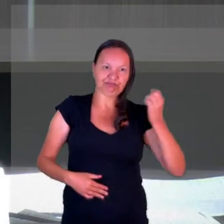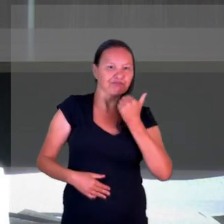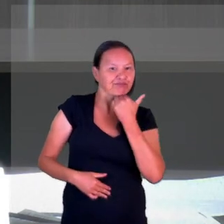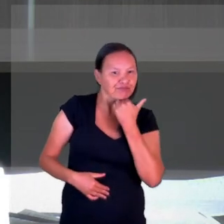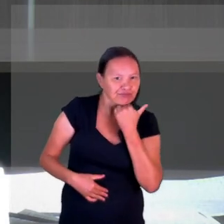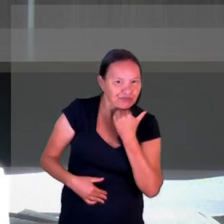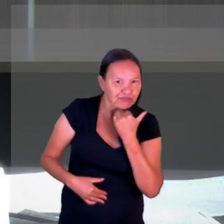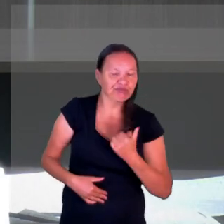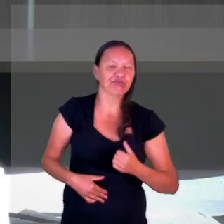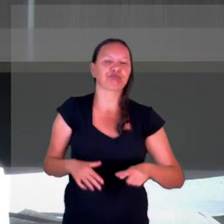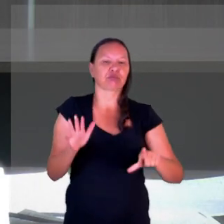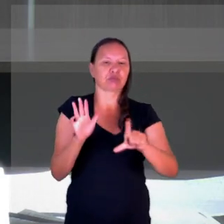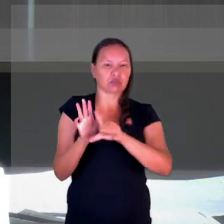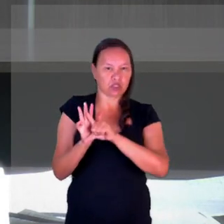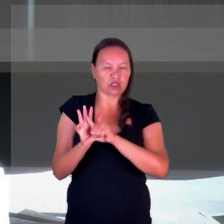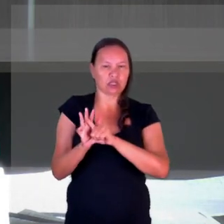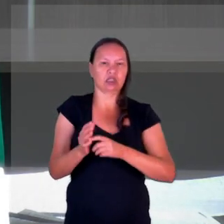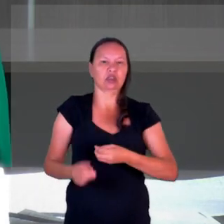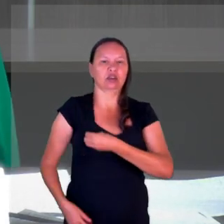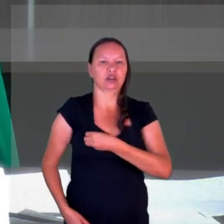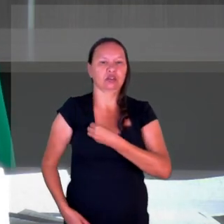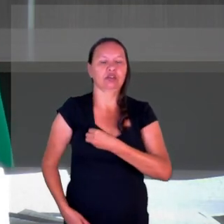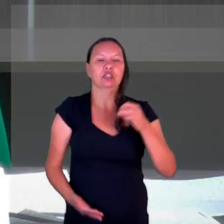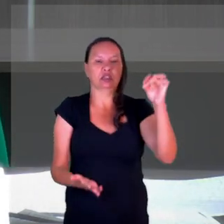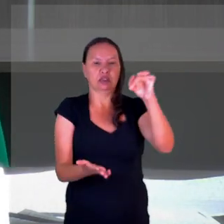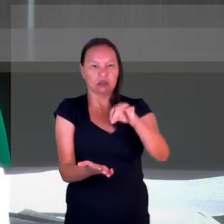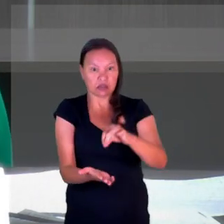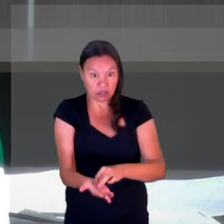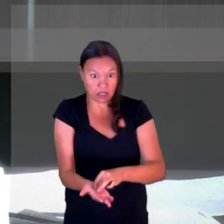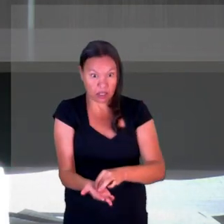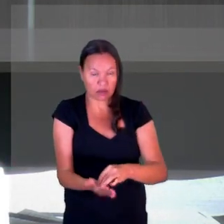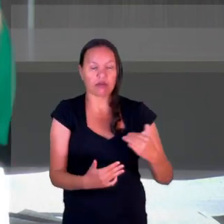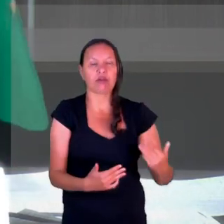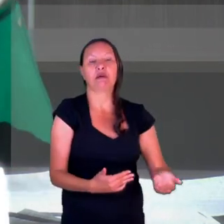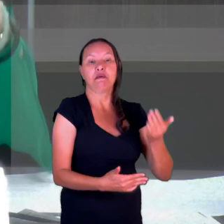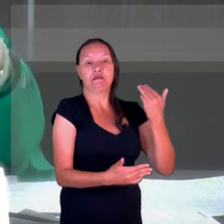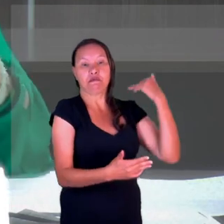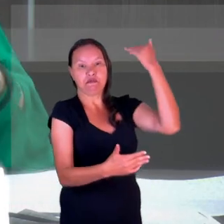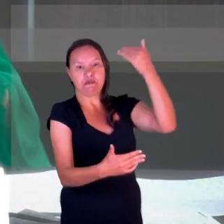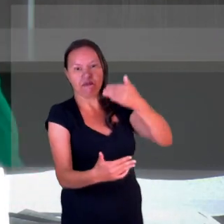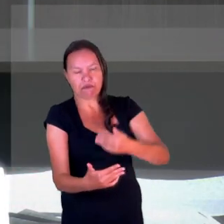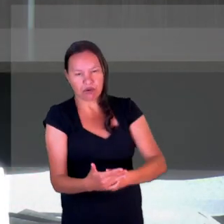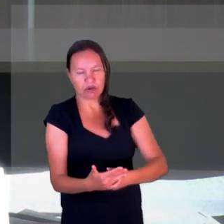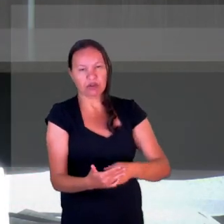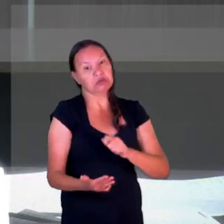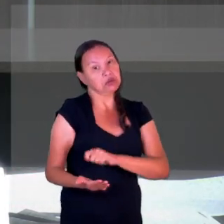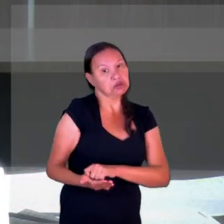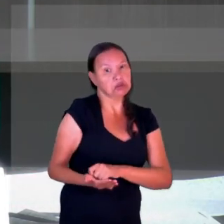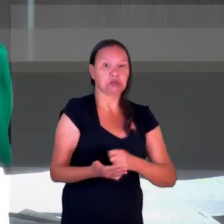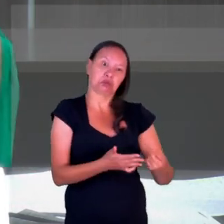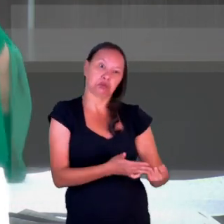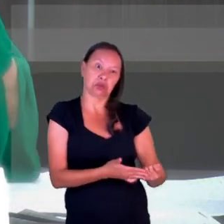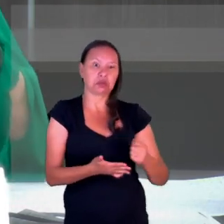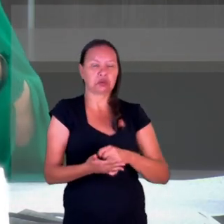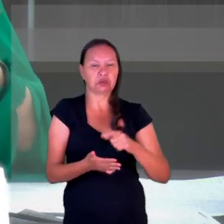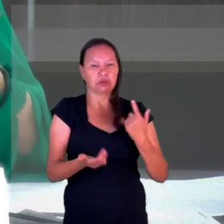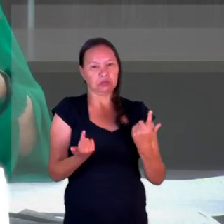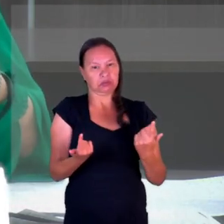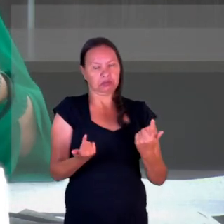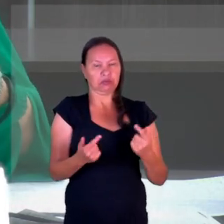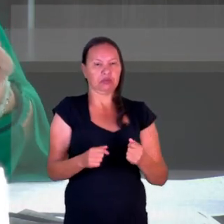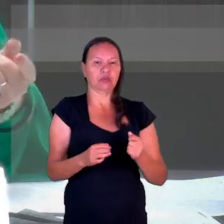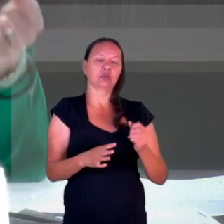a um nível de vida adequado pois bem retomando essa discussão assina não Assina em uma das suas